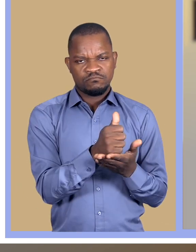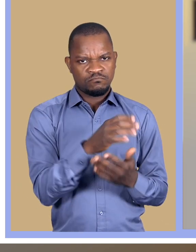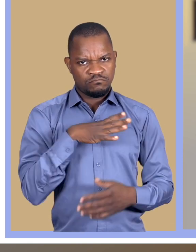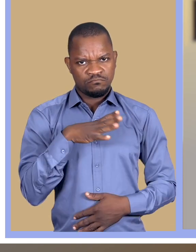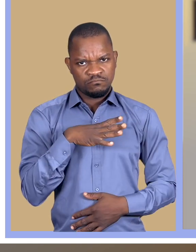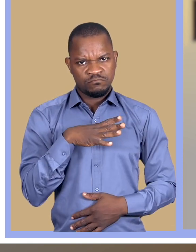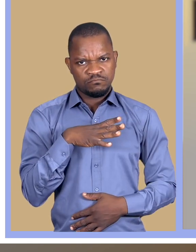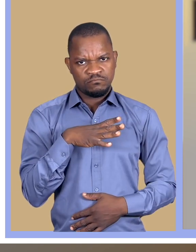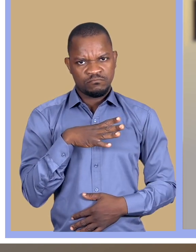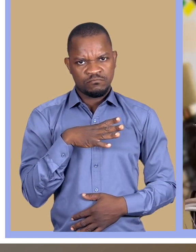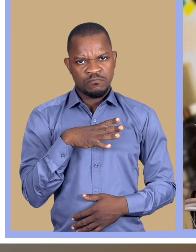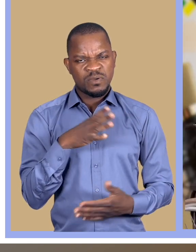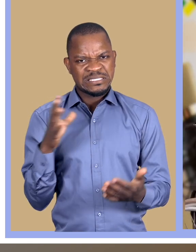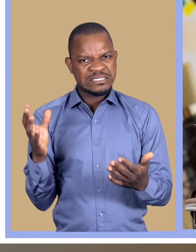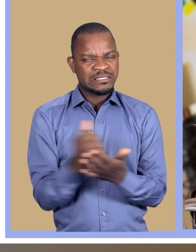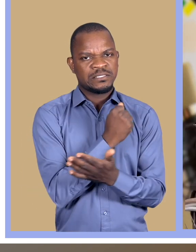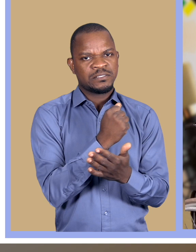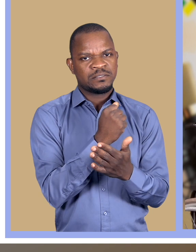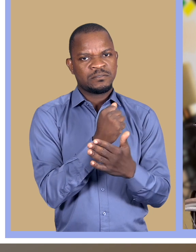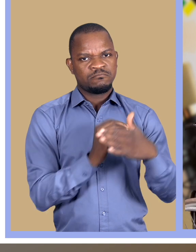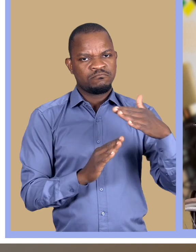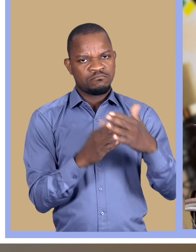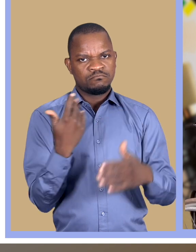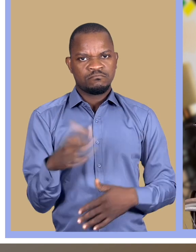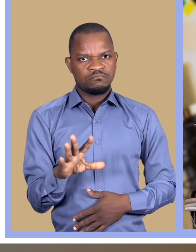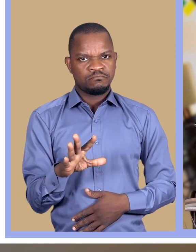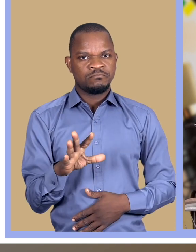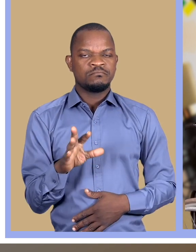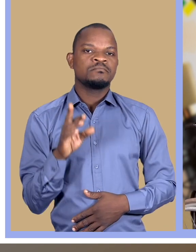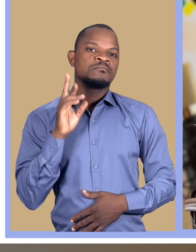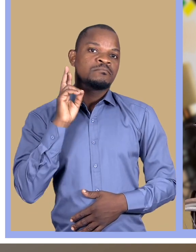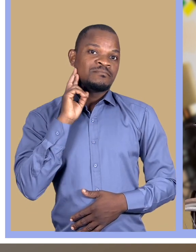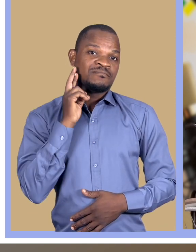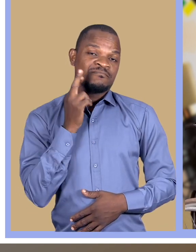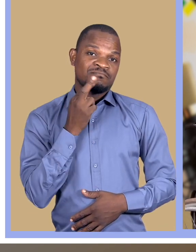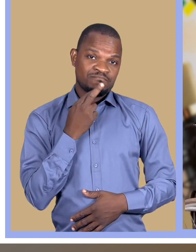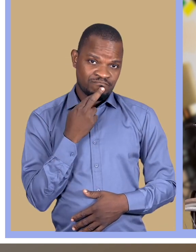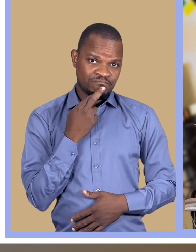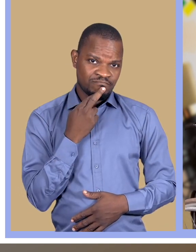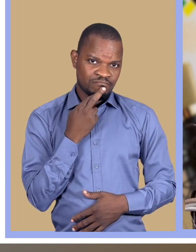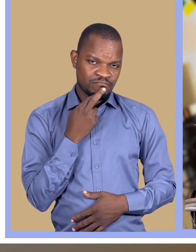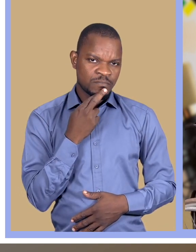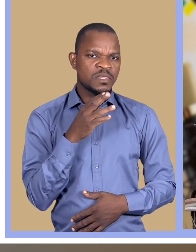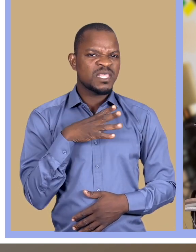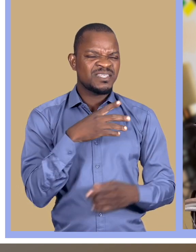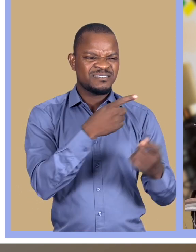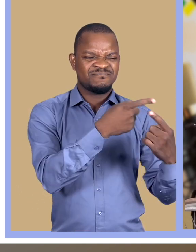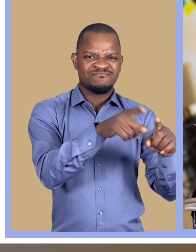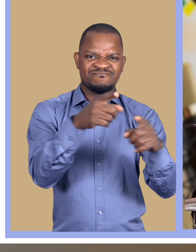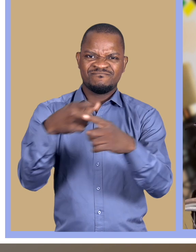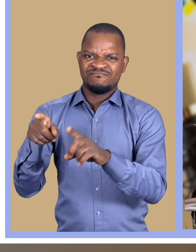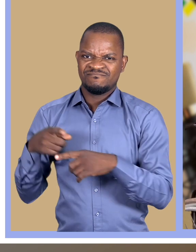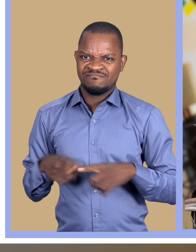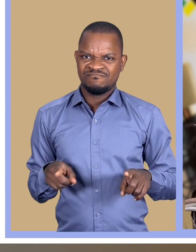o alcance das metas? Bom, com outras organizações, o esforço é sempre